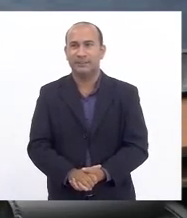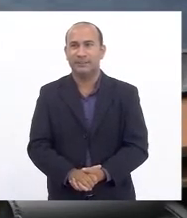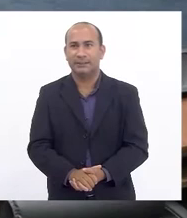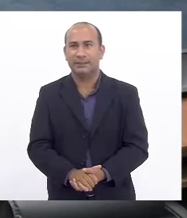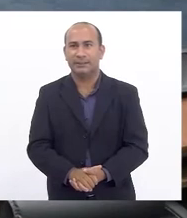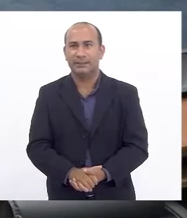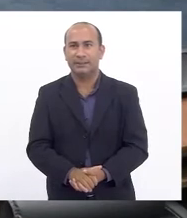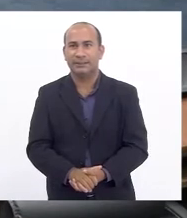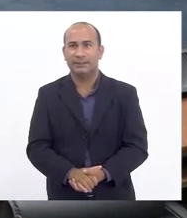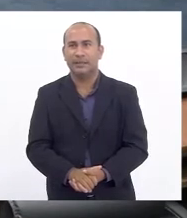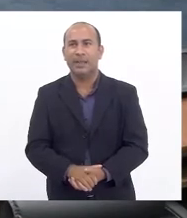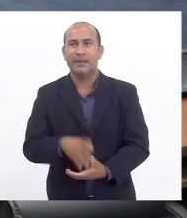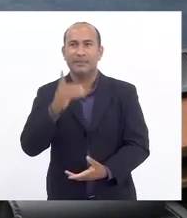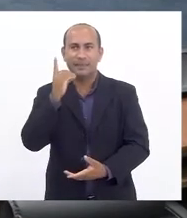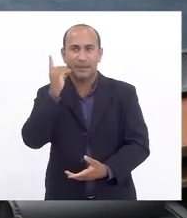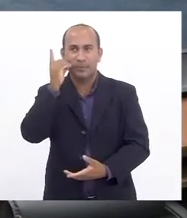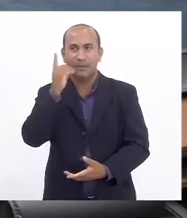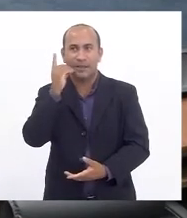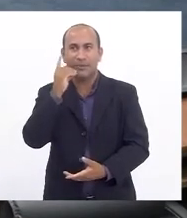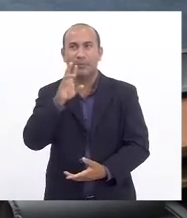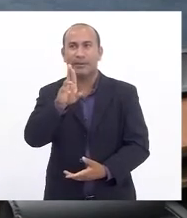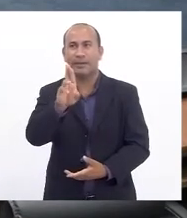o deputado Renan